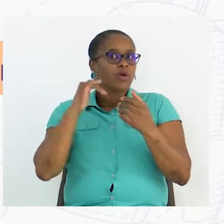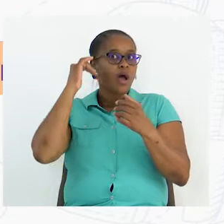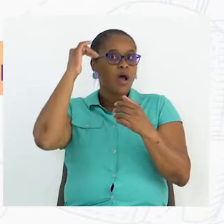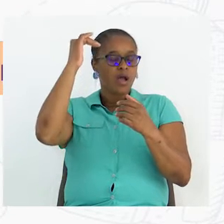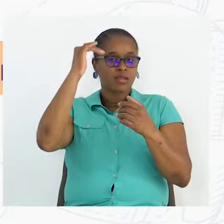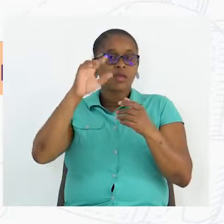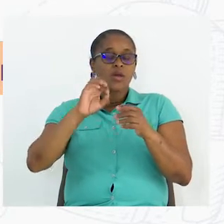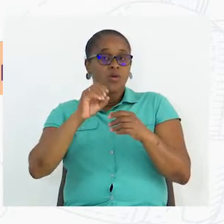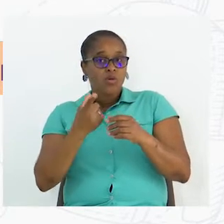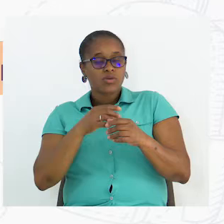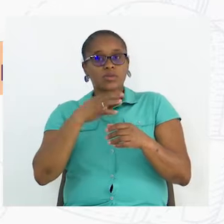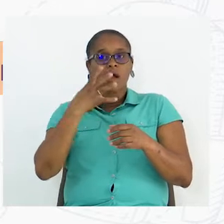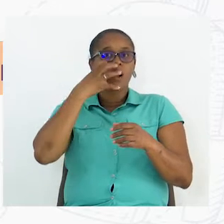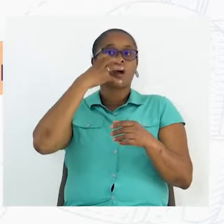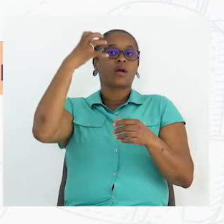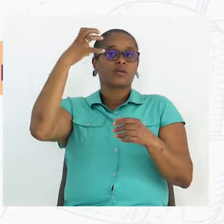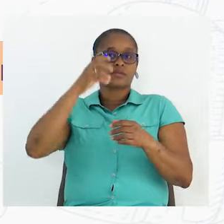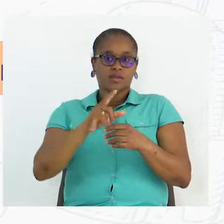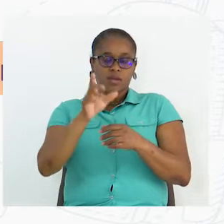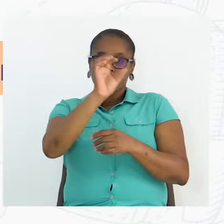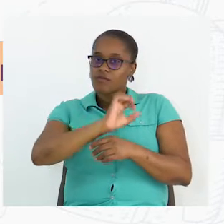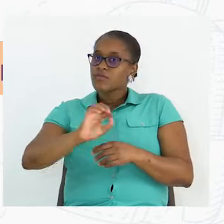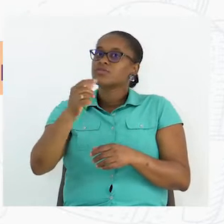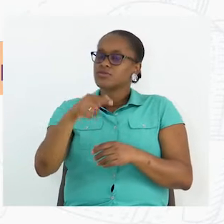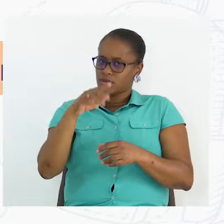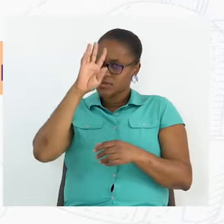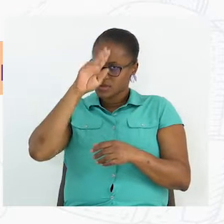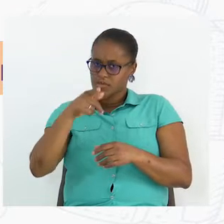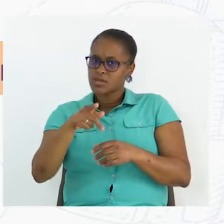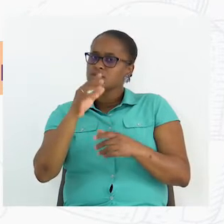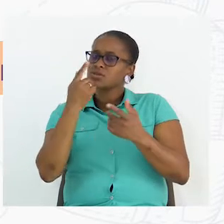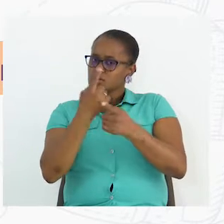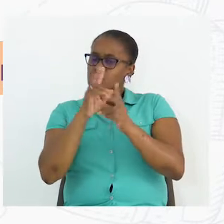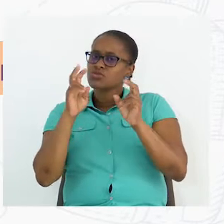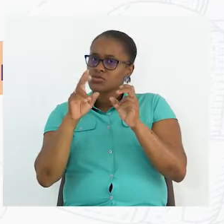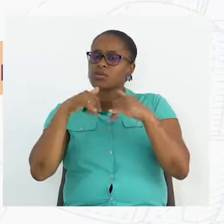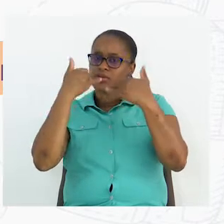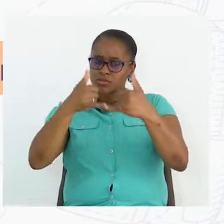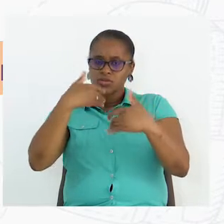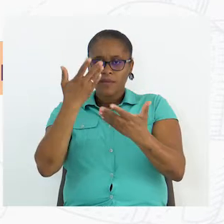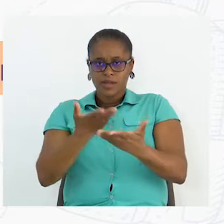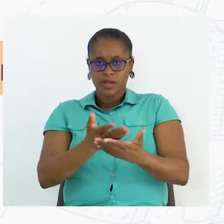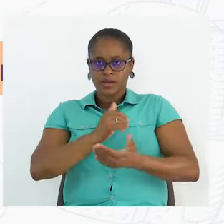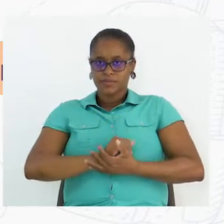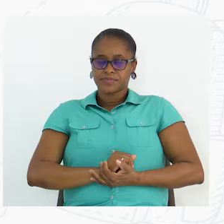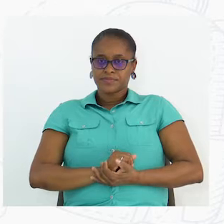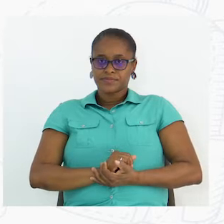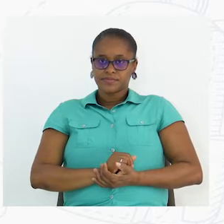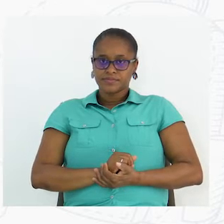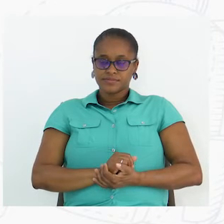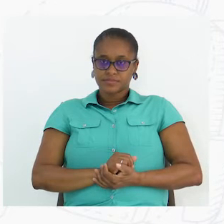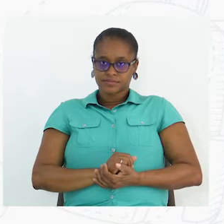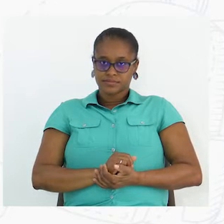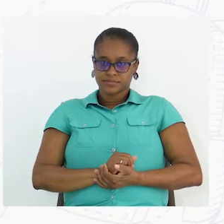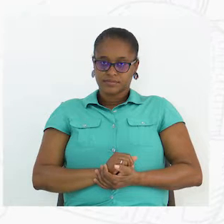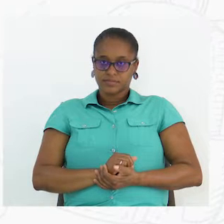alta ou então está a gritar. Então, vocês têm de conhecer esses pormenores para depois também aplicar. E